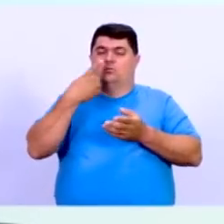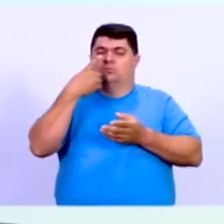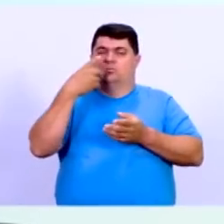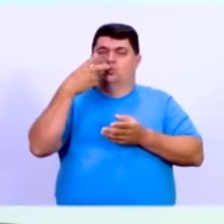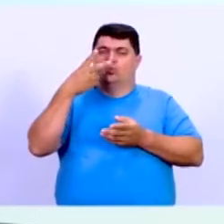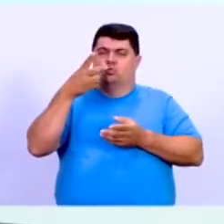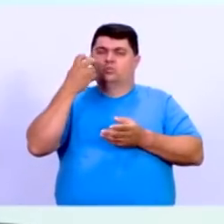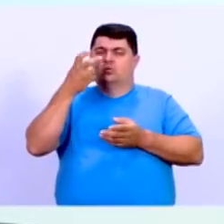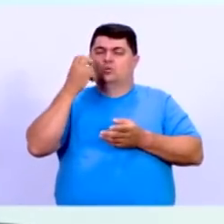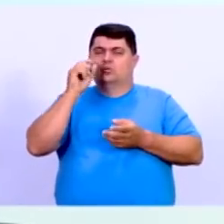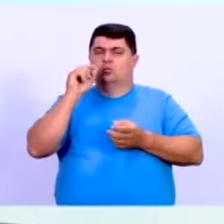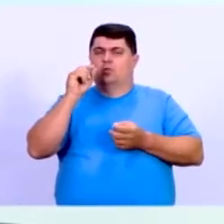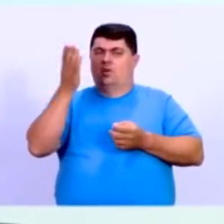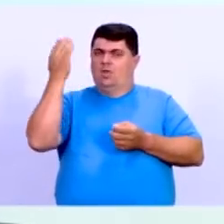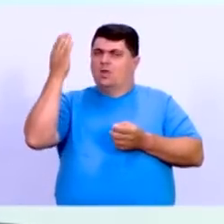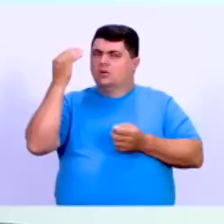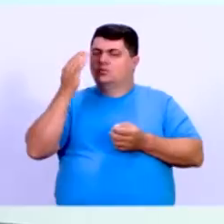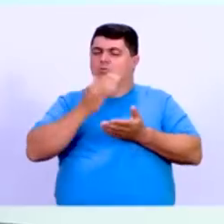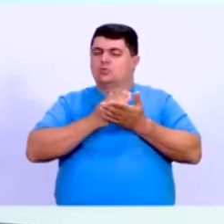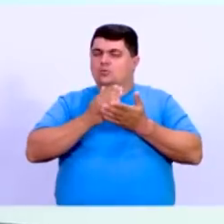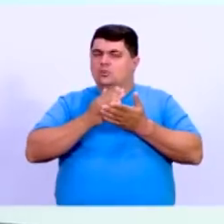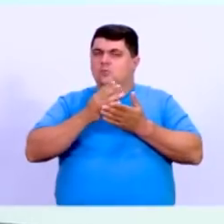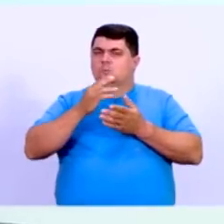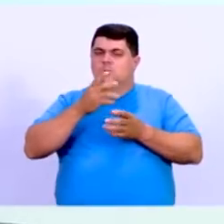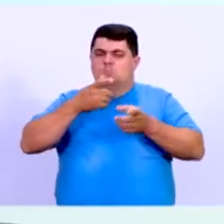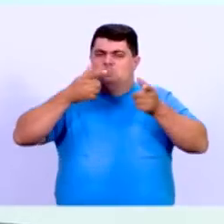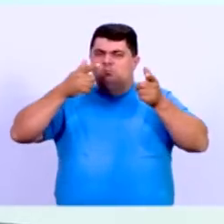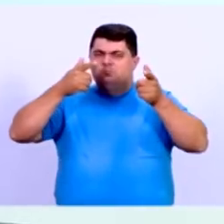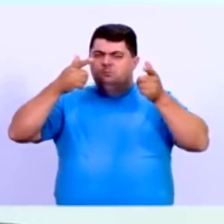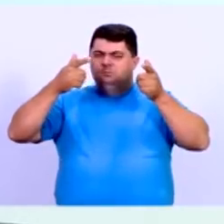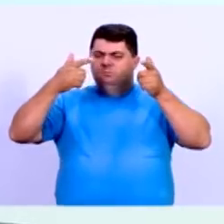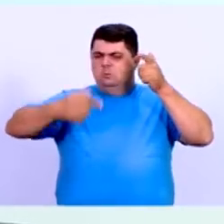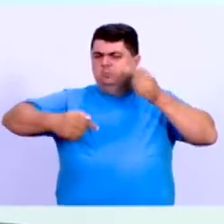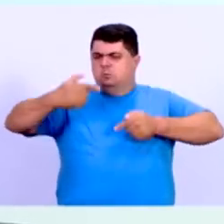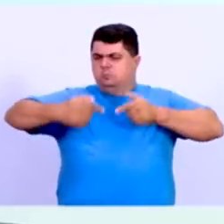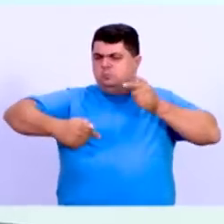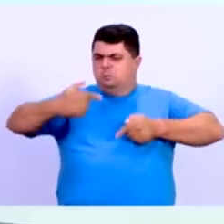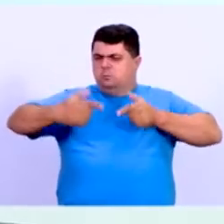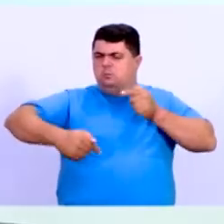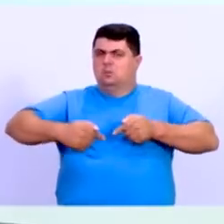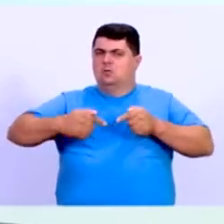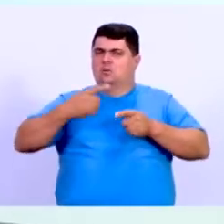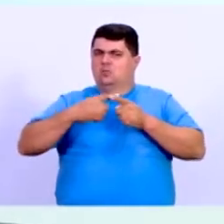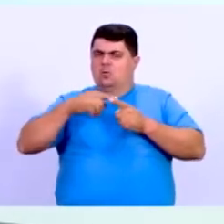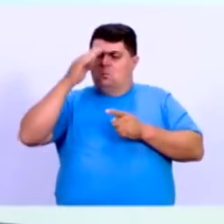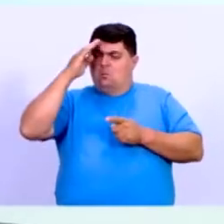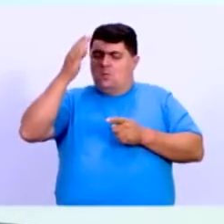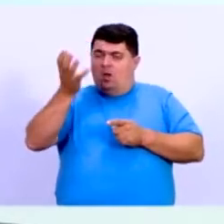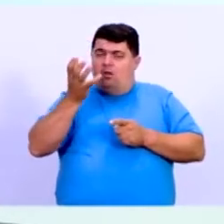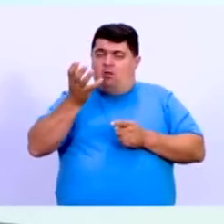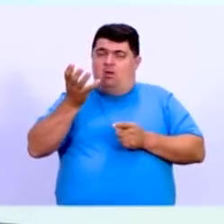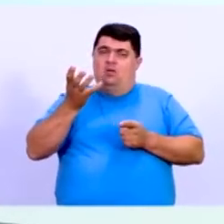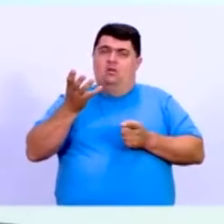na época de guerra, né, para, na verdade, suprir necessidades militares, né. Graças a Deus hoje a gente tem